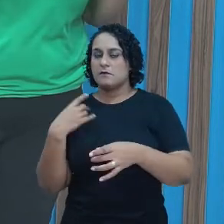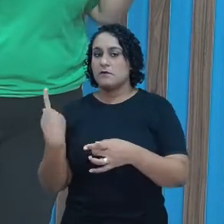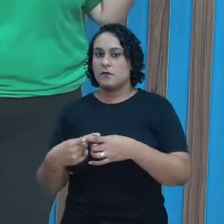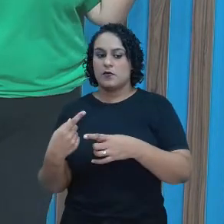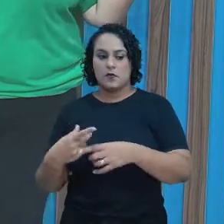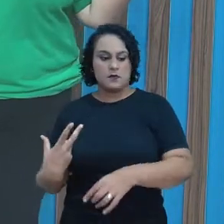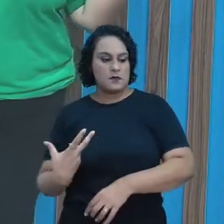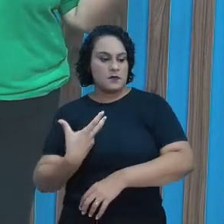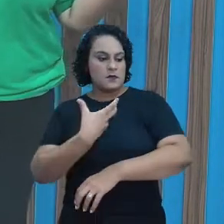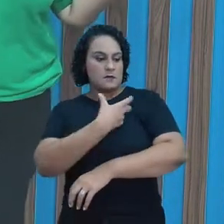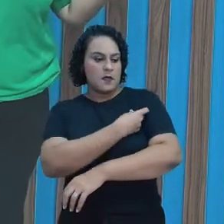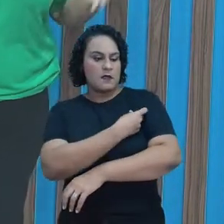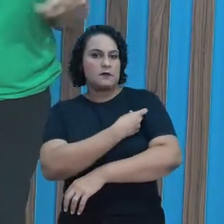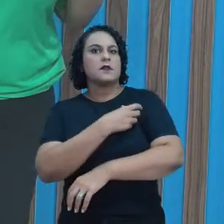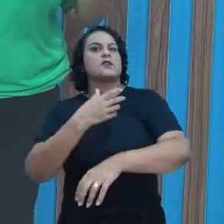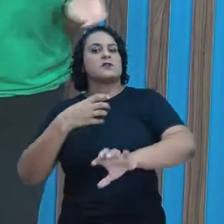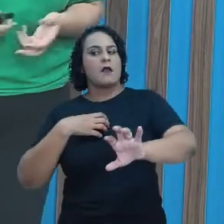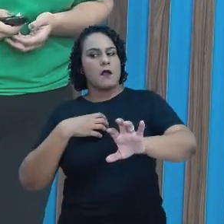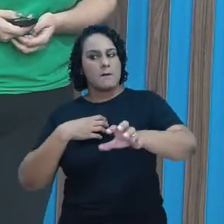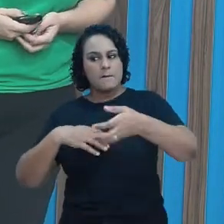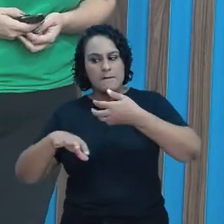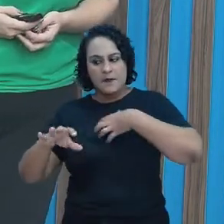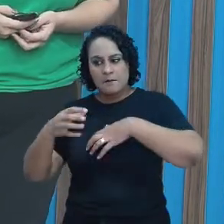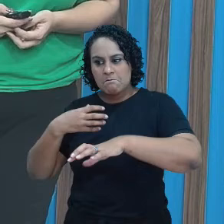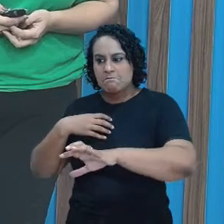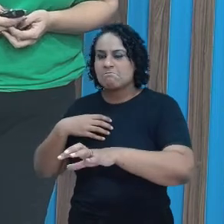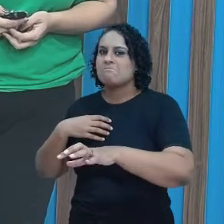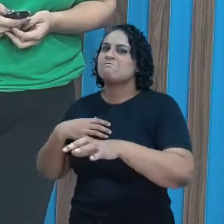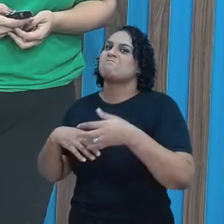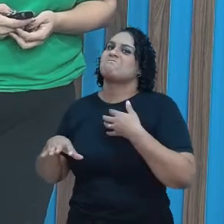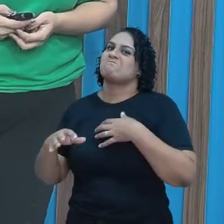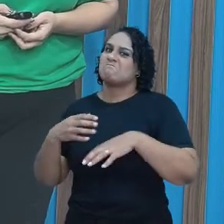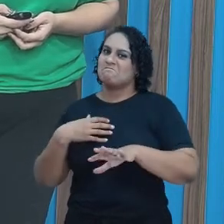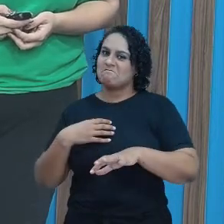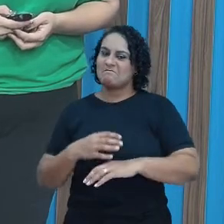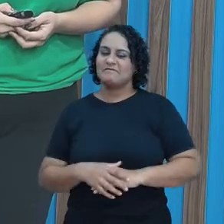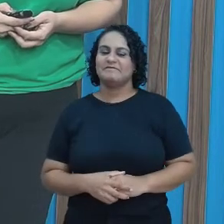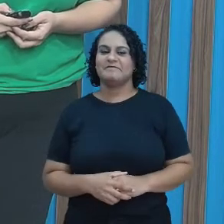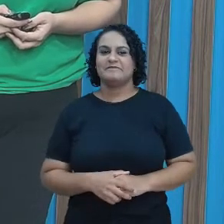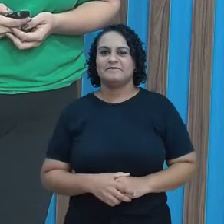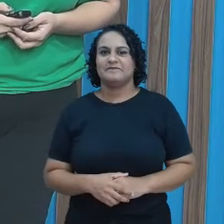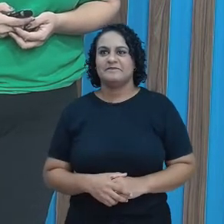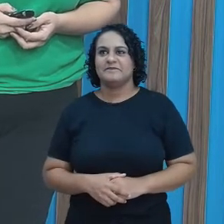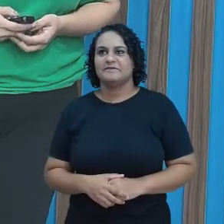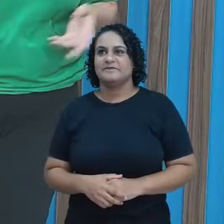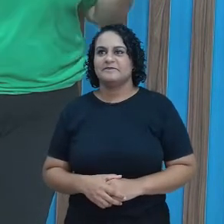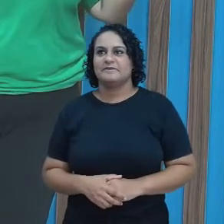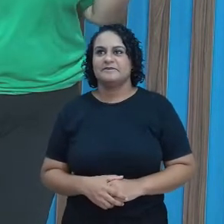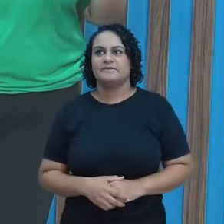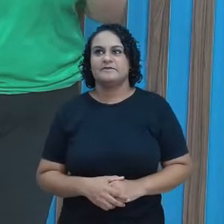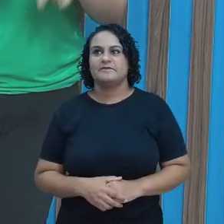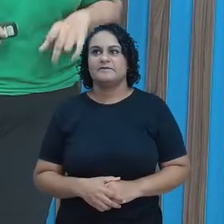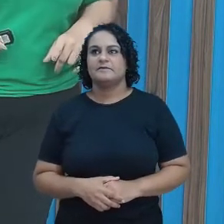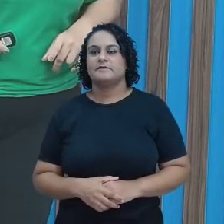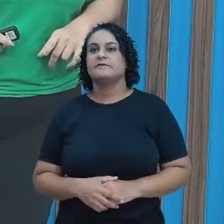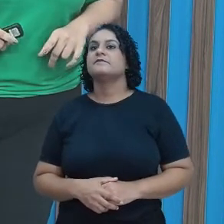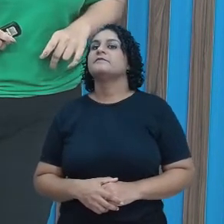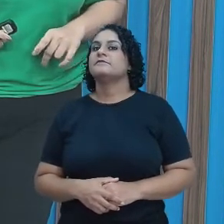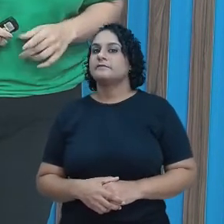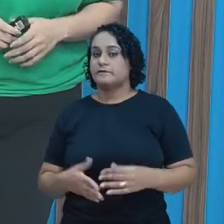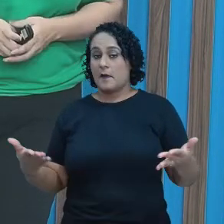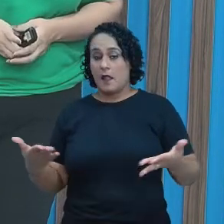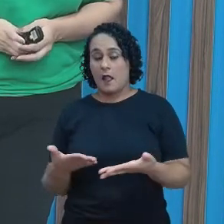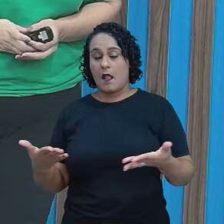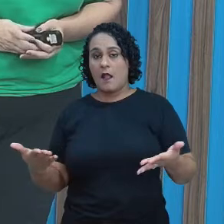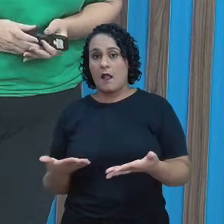vacina, a gente também automaticamente já está protegendo outras pessoas, tá certo? Vamos seguir aqui. Agora sim, nosso assunto